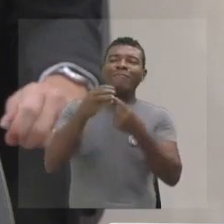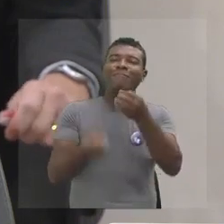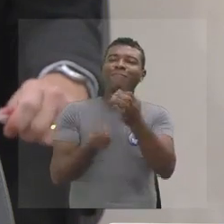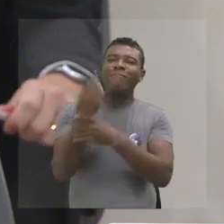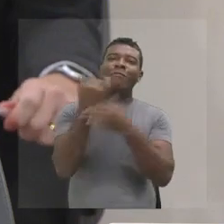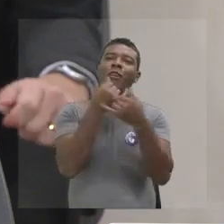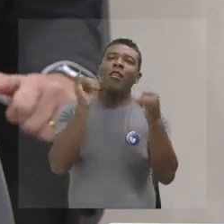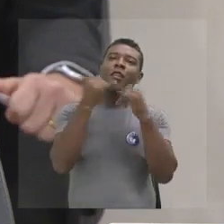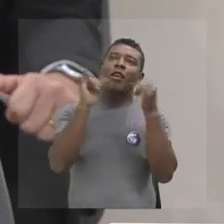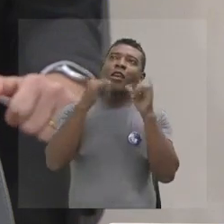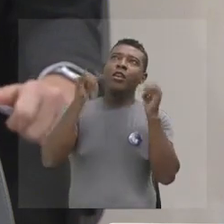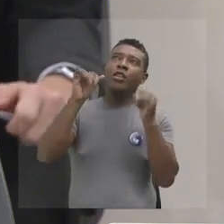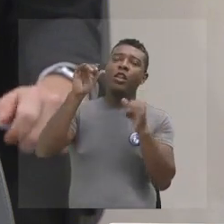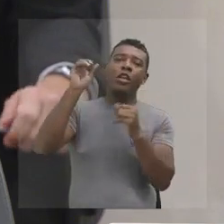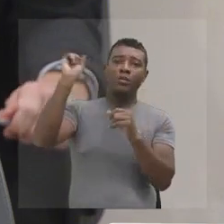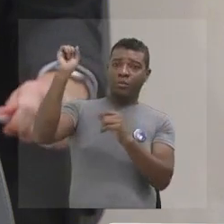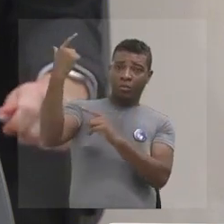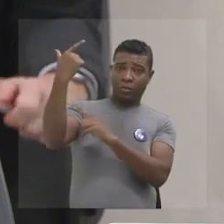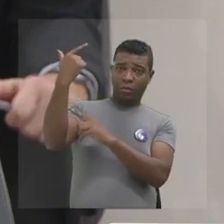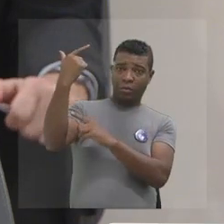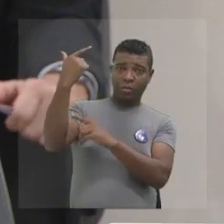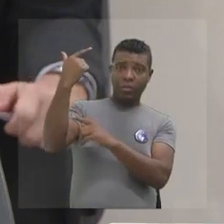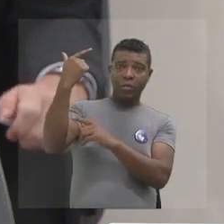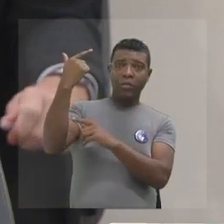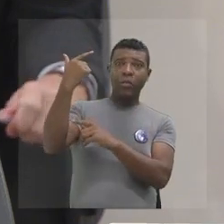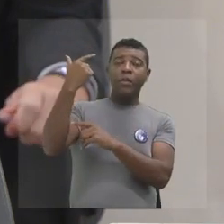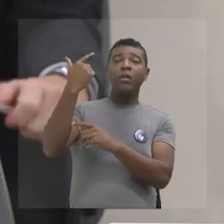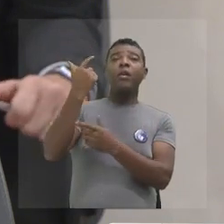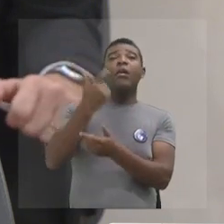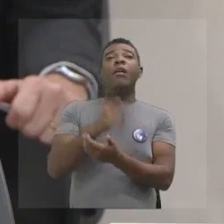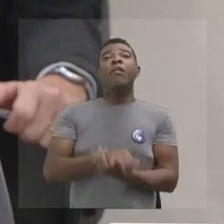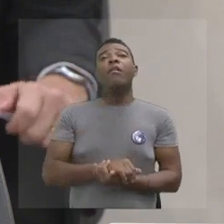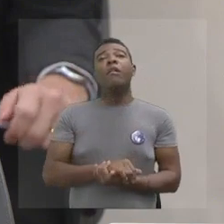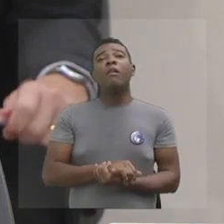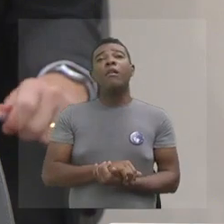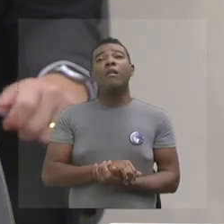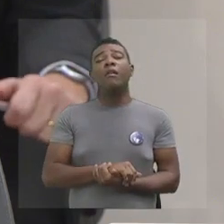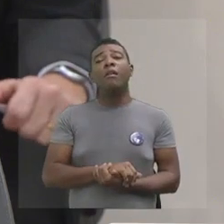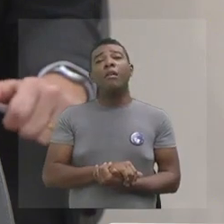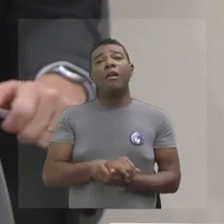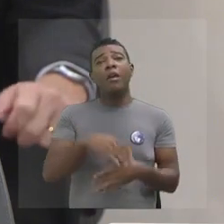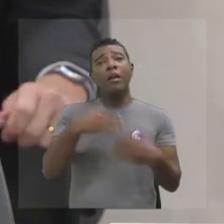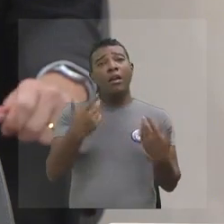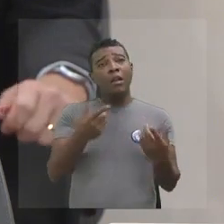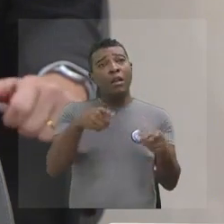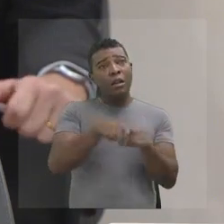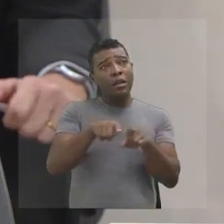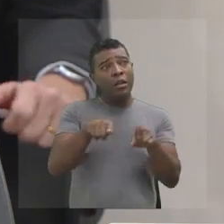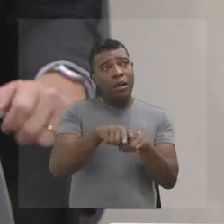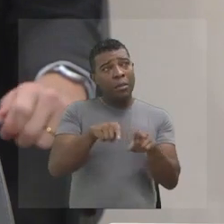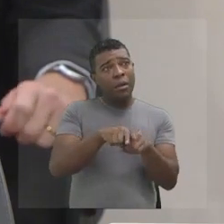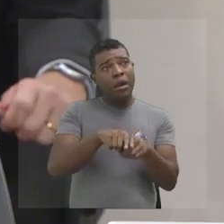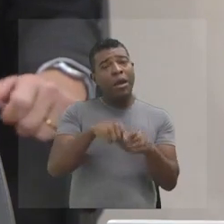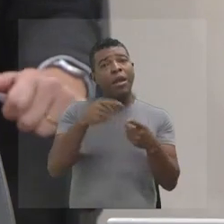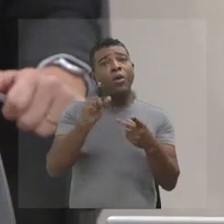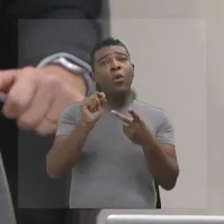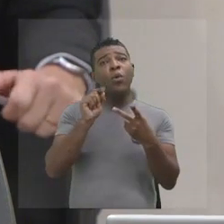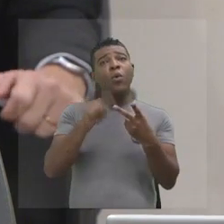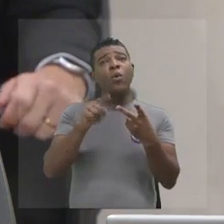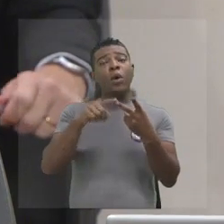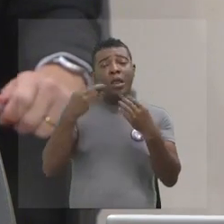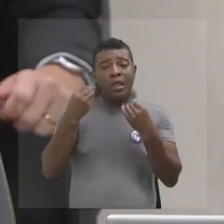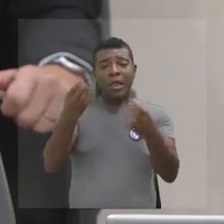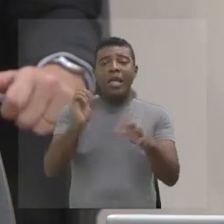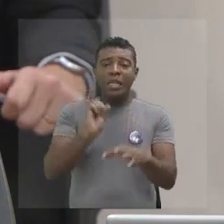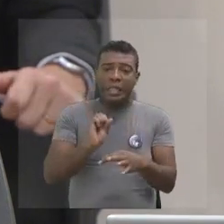solar fotovoltaica no país e isso obviamente além das questões de garantia de segurança energética